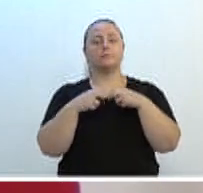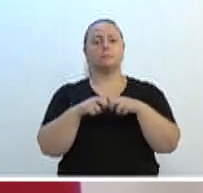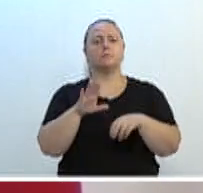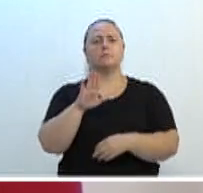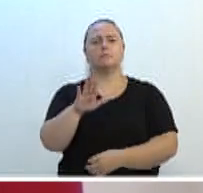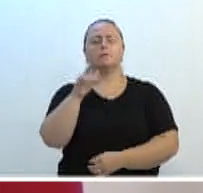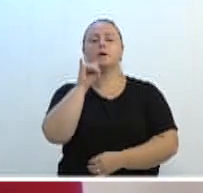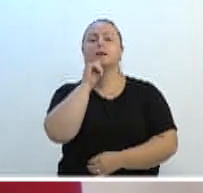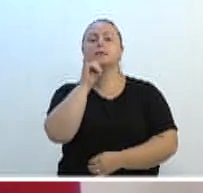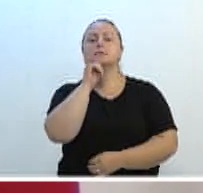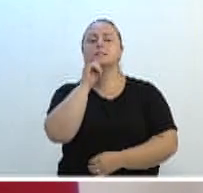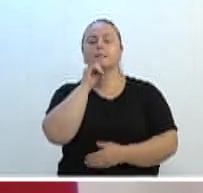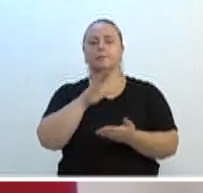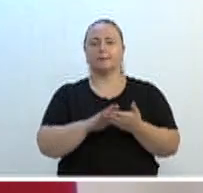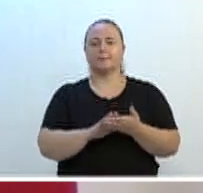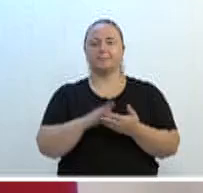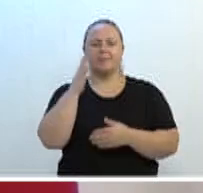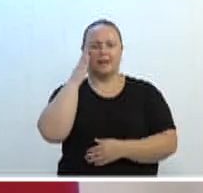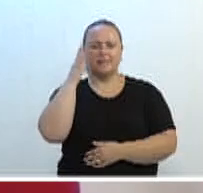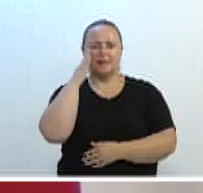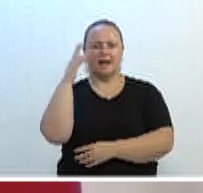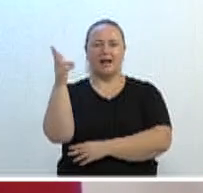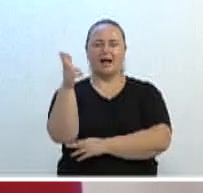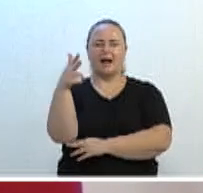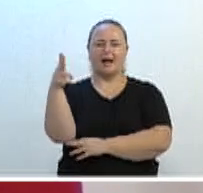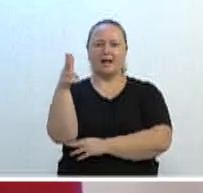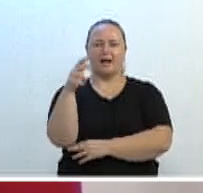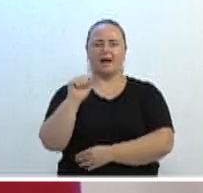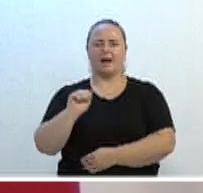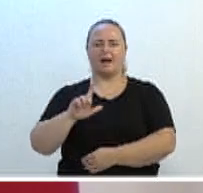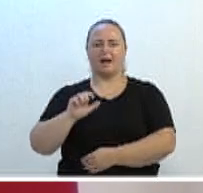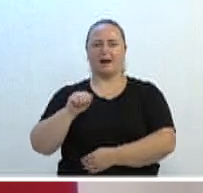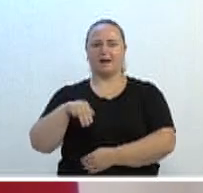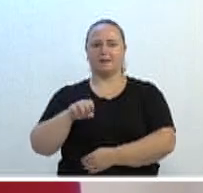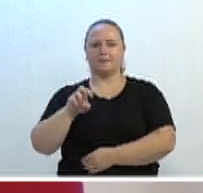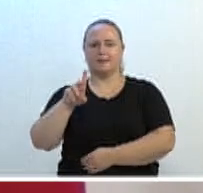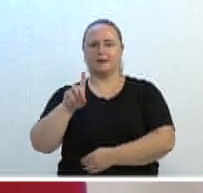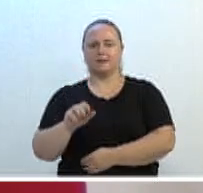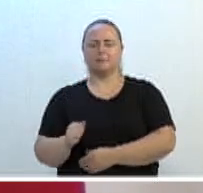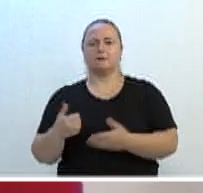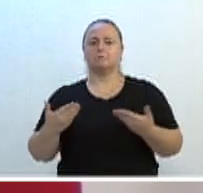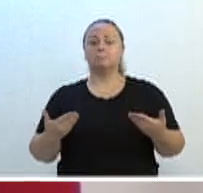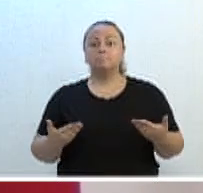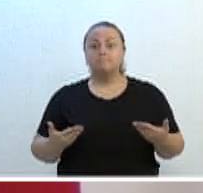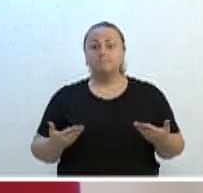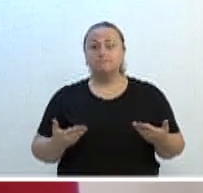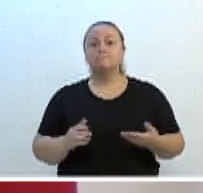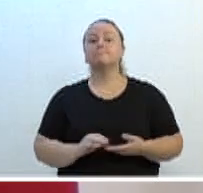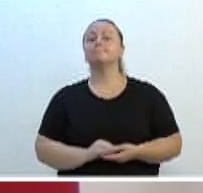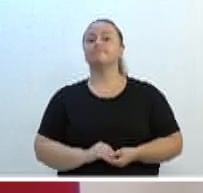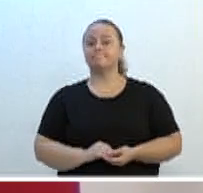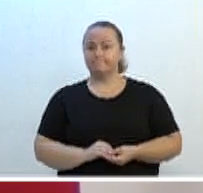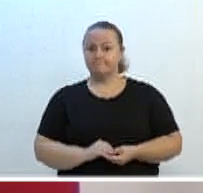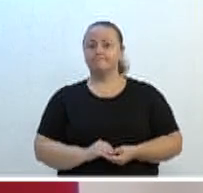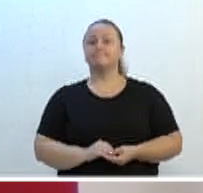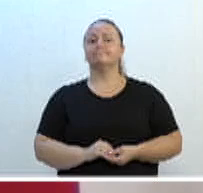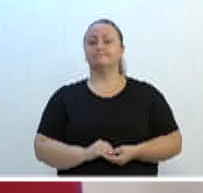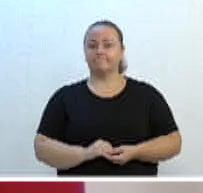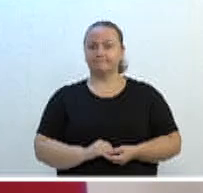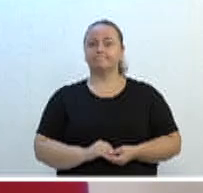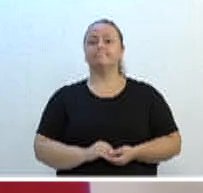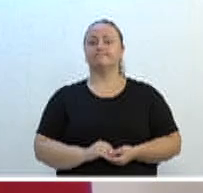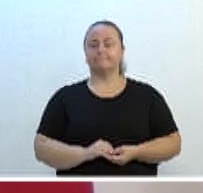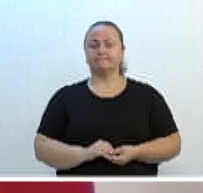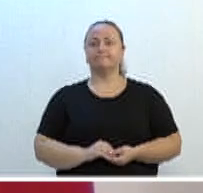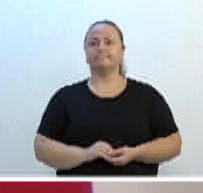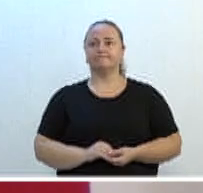Alameda Rio Branco. A Alameda está sendo um problema questionado, os moradores todo dia questionando. Nós não temos